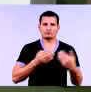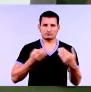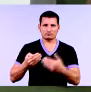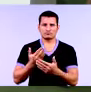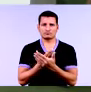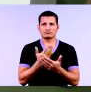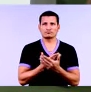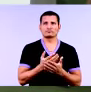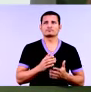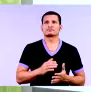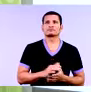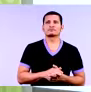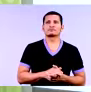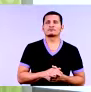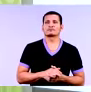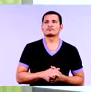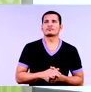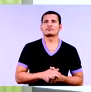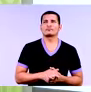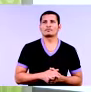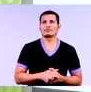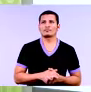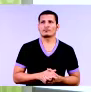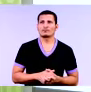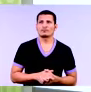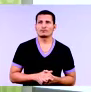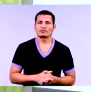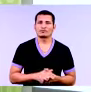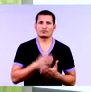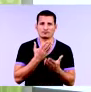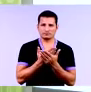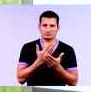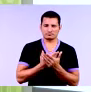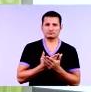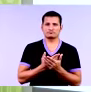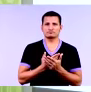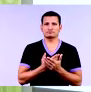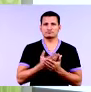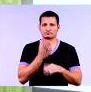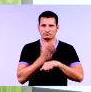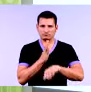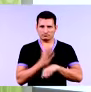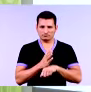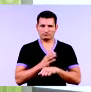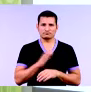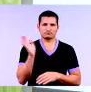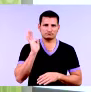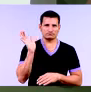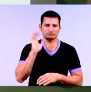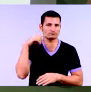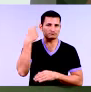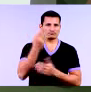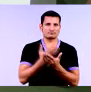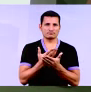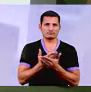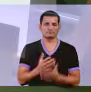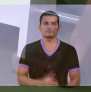aulas. Isso. Considerem isso, senhores. Estudem e apliquem. A gente se vê na próxima aula. Até mais.